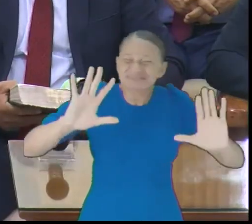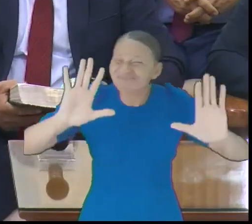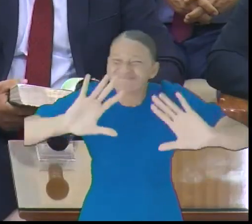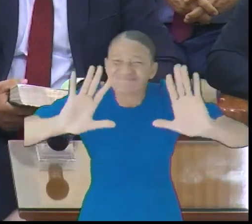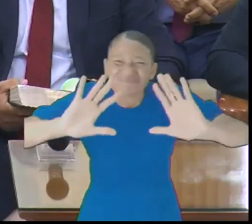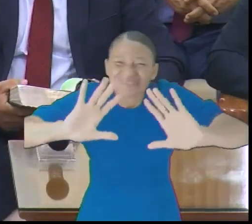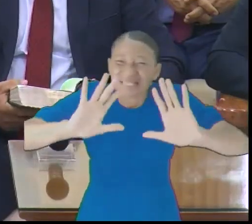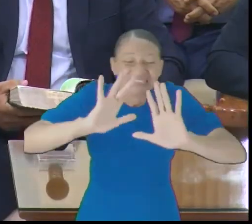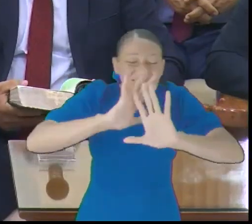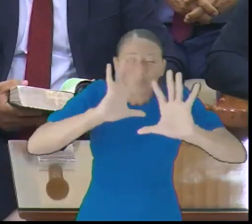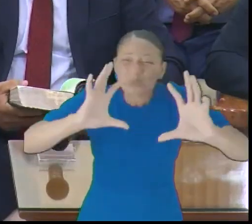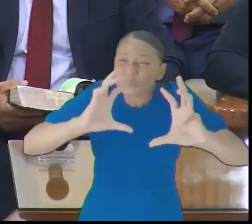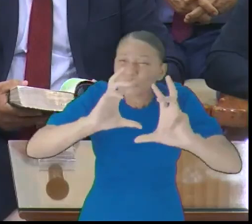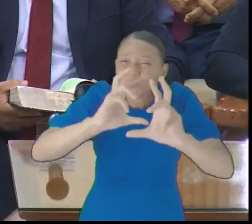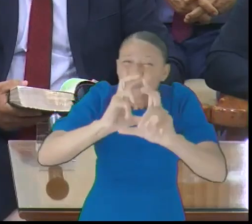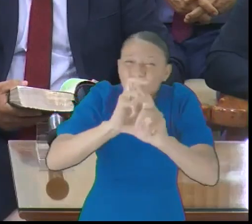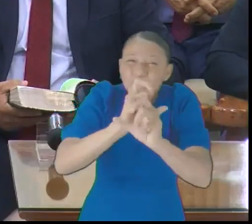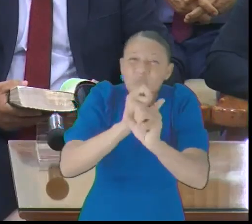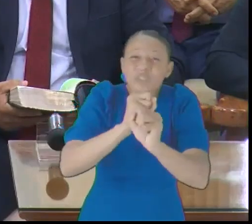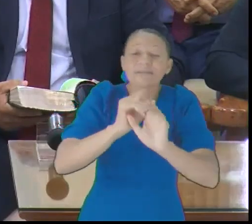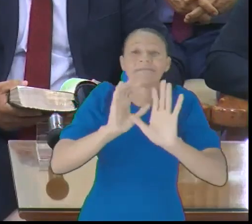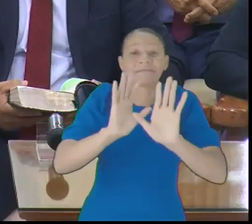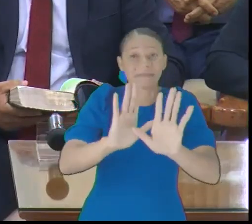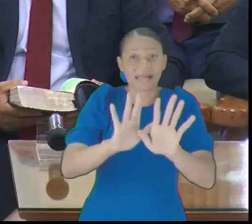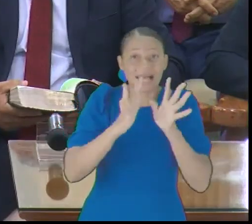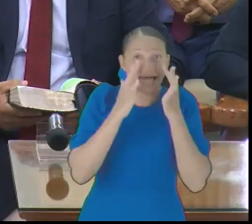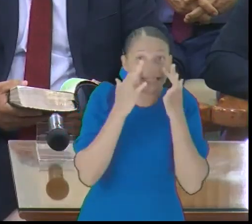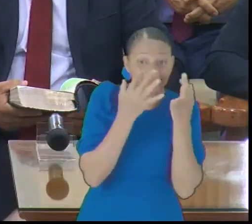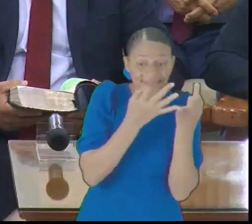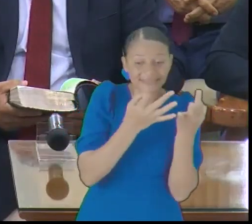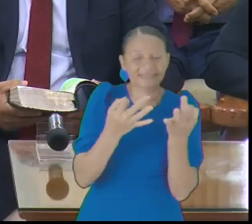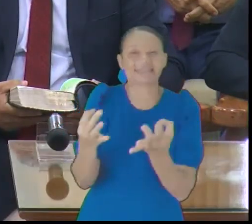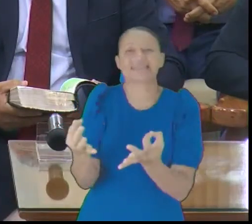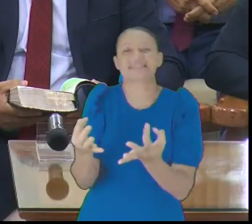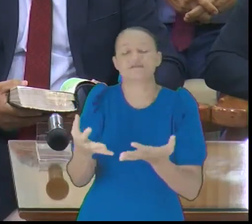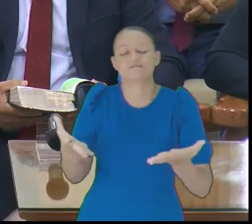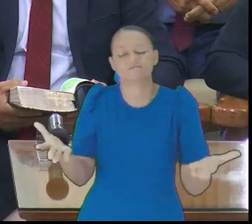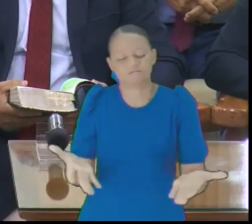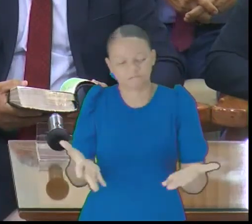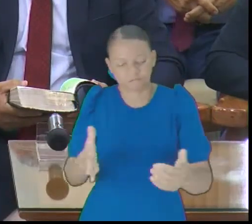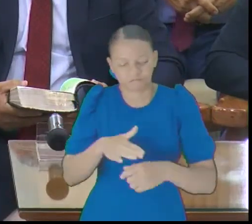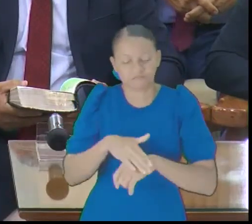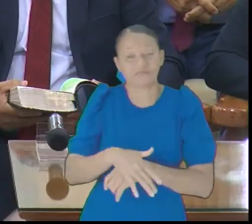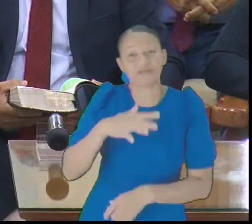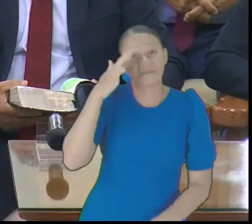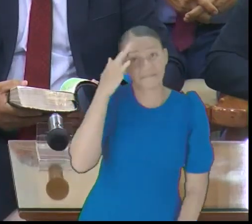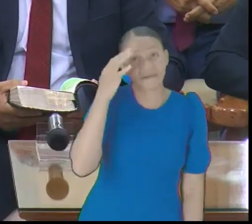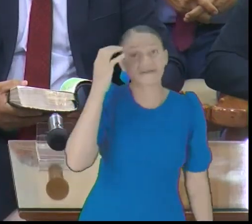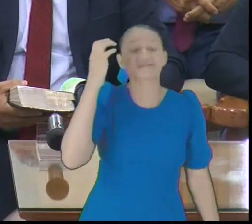escuro. Você não sabe, mas escute. Nesta noite, pela fé,